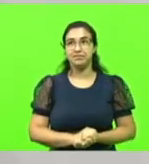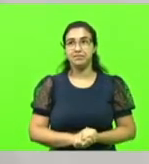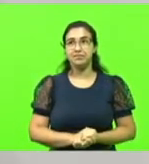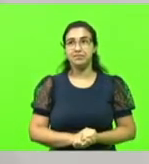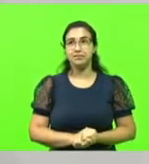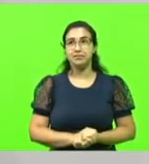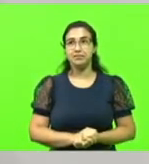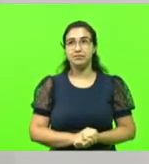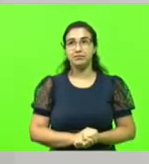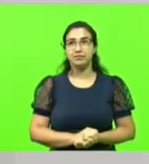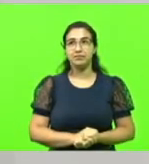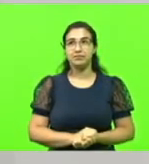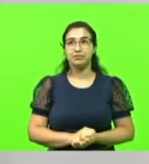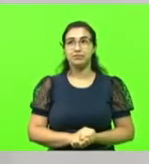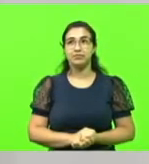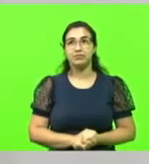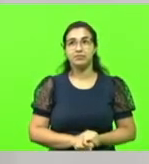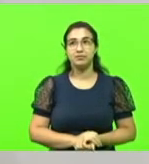Pode acessar aqui.